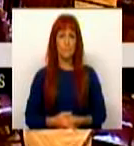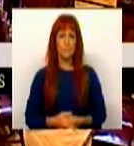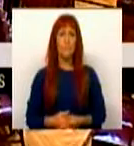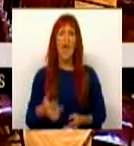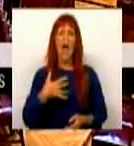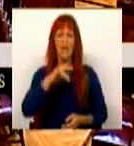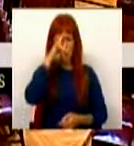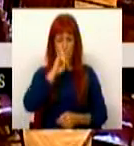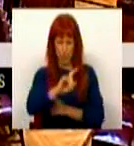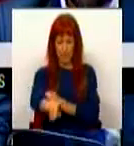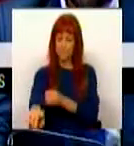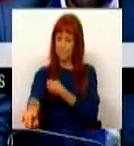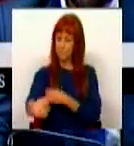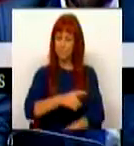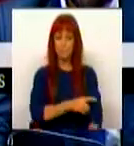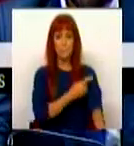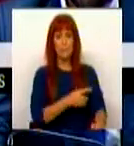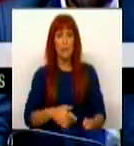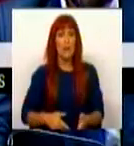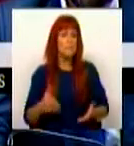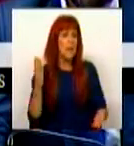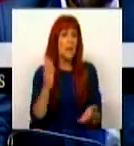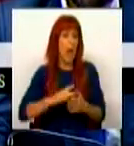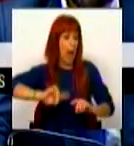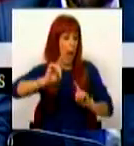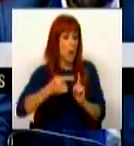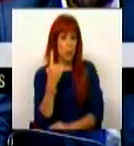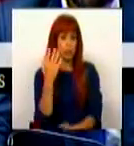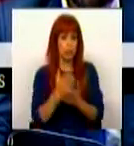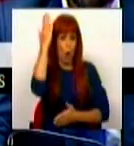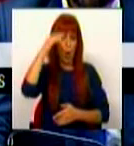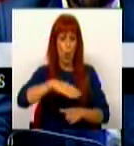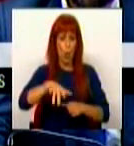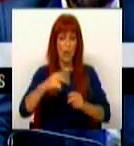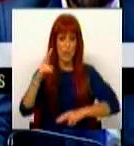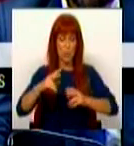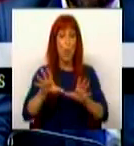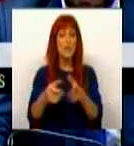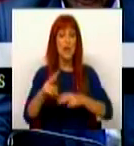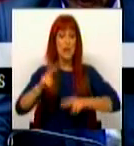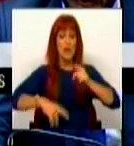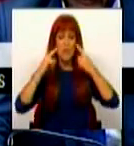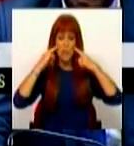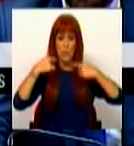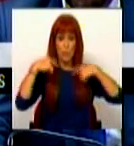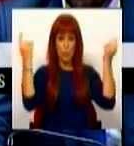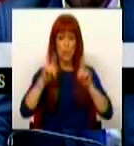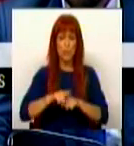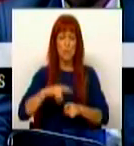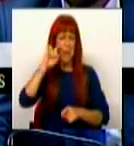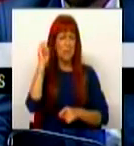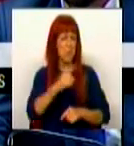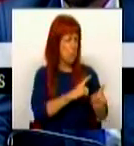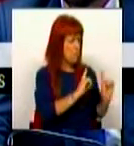Eu quero recordar que apenas num ano o Conselho de Finanças Públicas reviu, entre